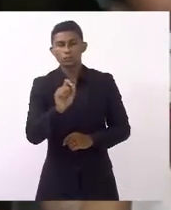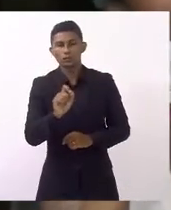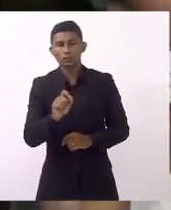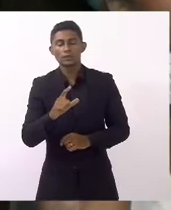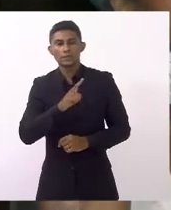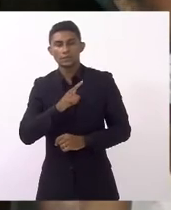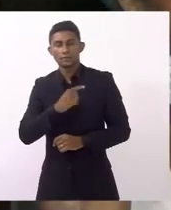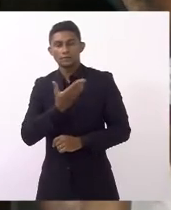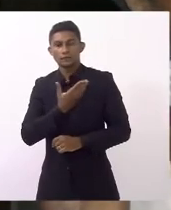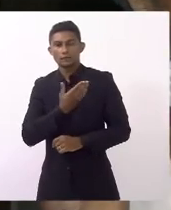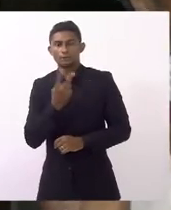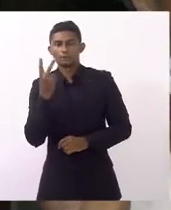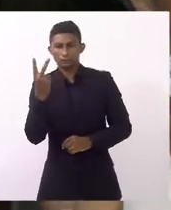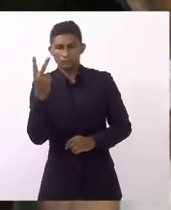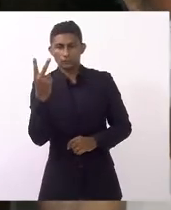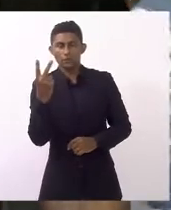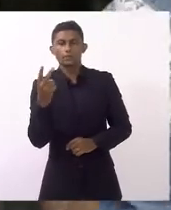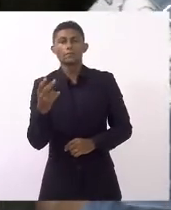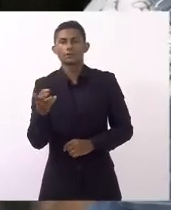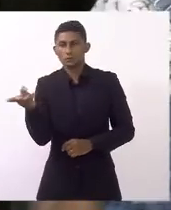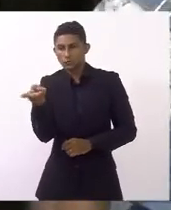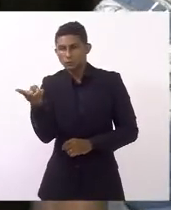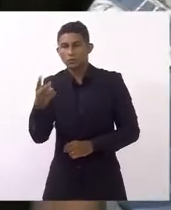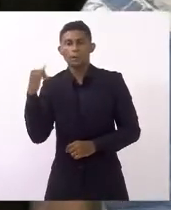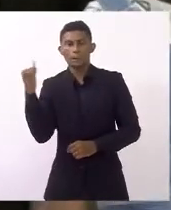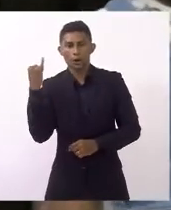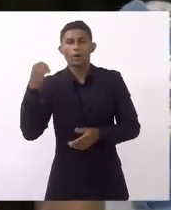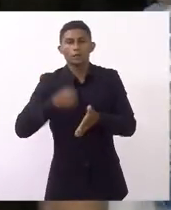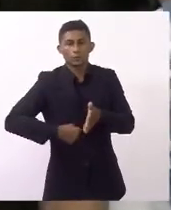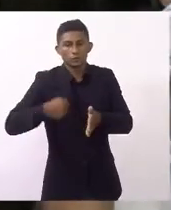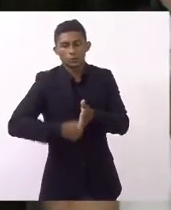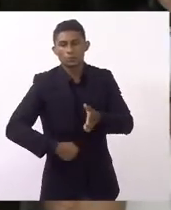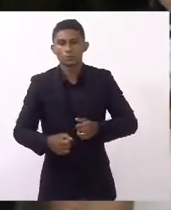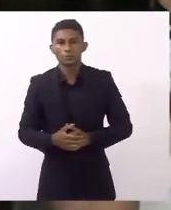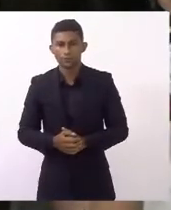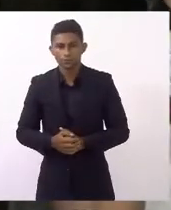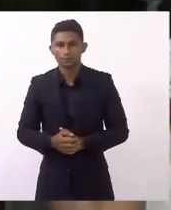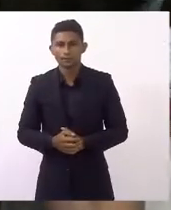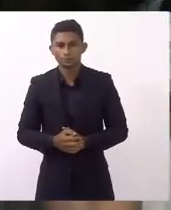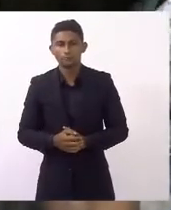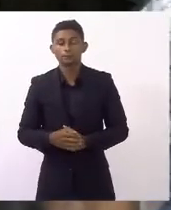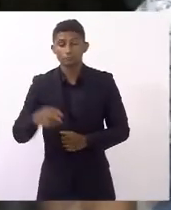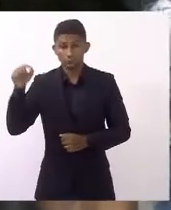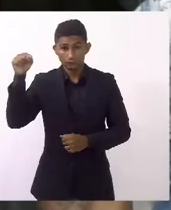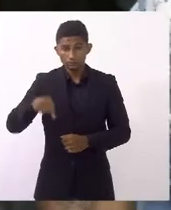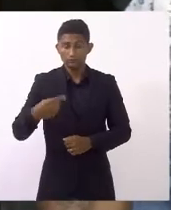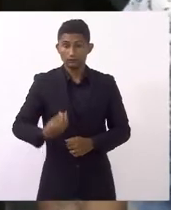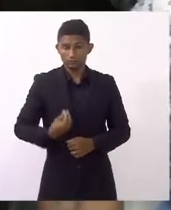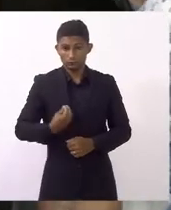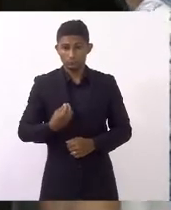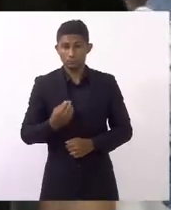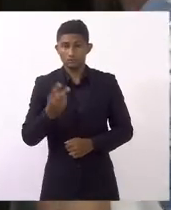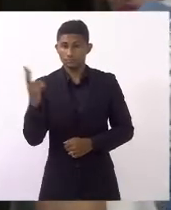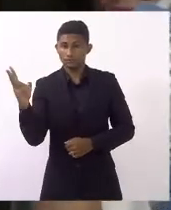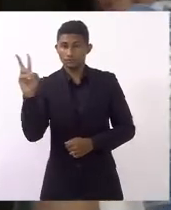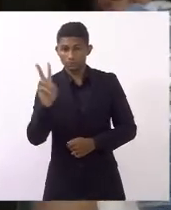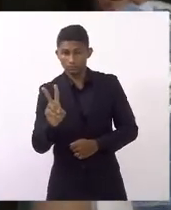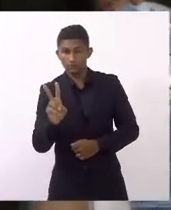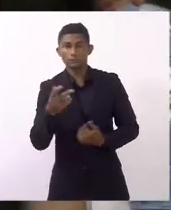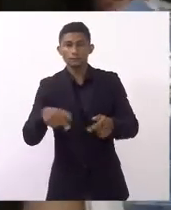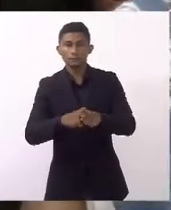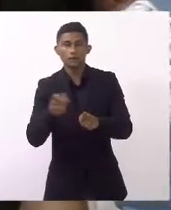homenagear dois companheiros também foram muito importantes nessa luta e que estão aqui presentes que a gente também aprovou